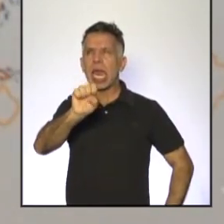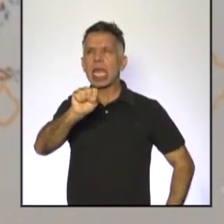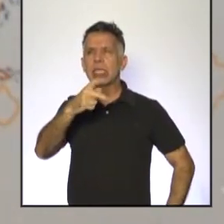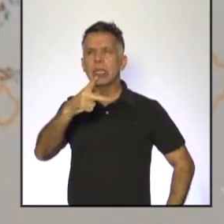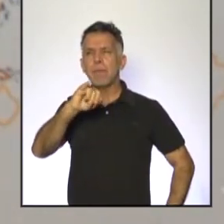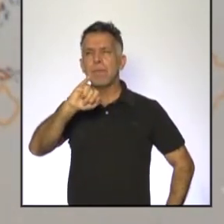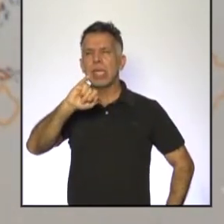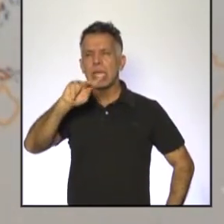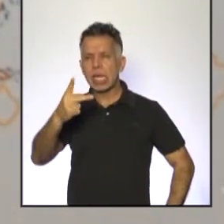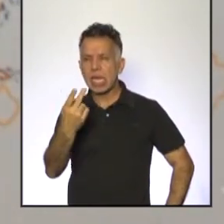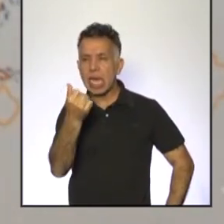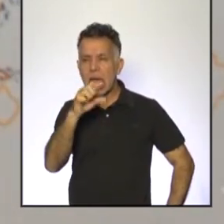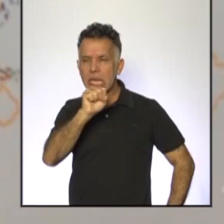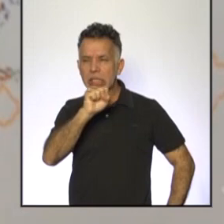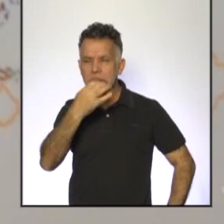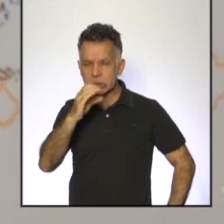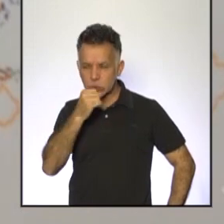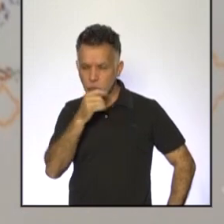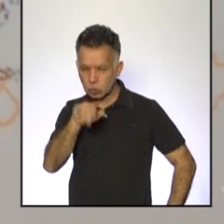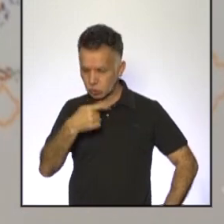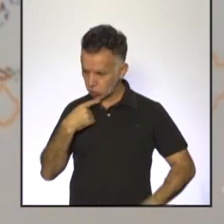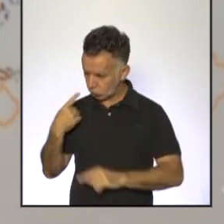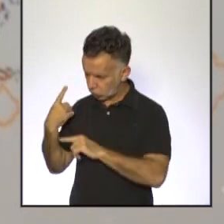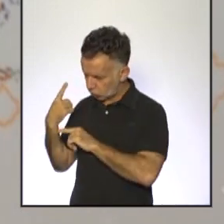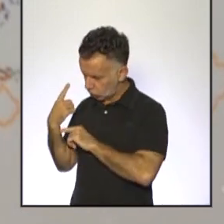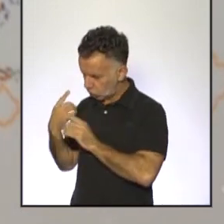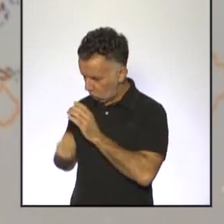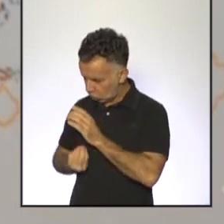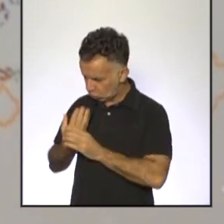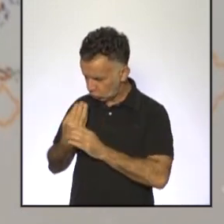orientação norte-sul interessante. Ela sai lá